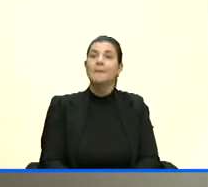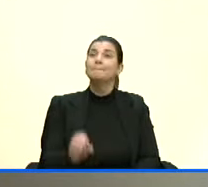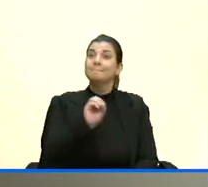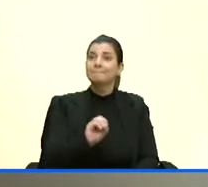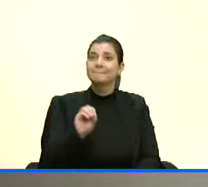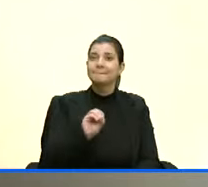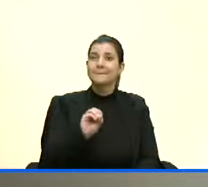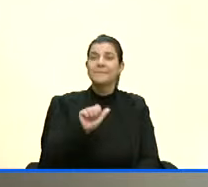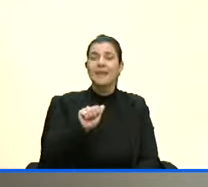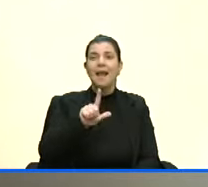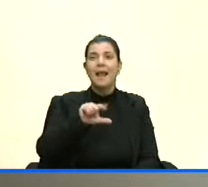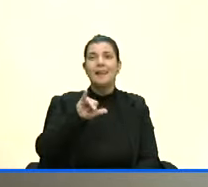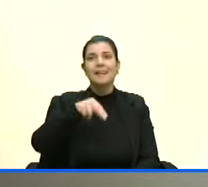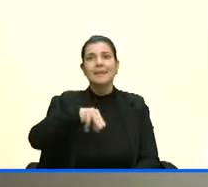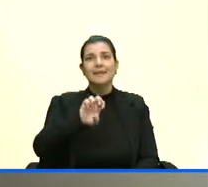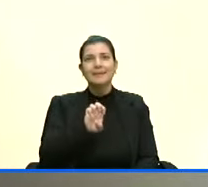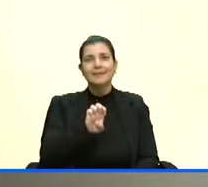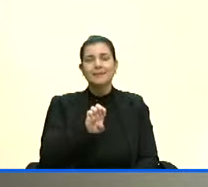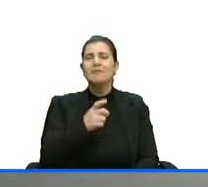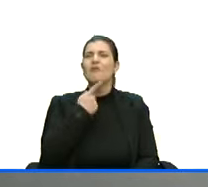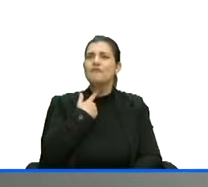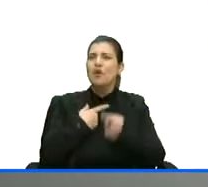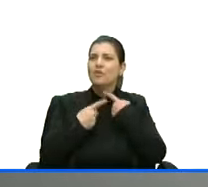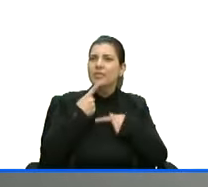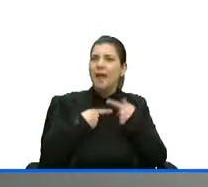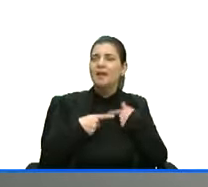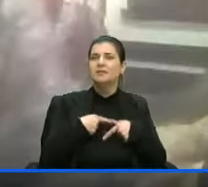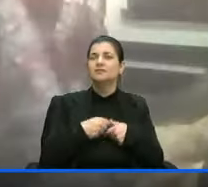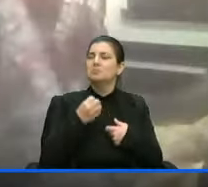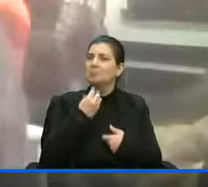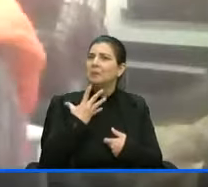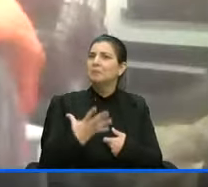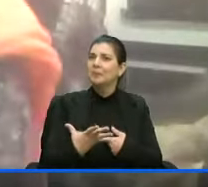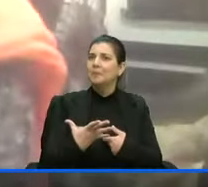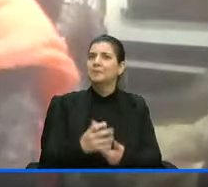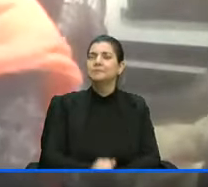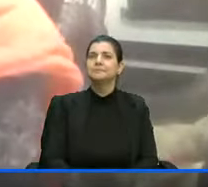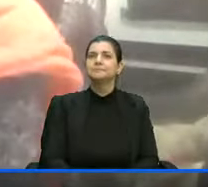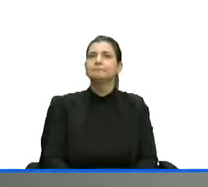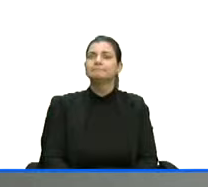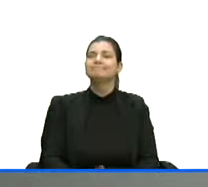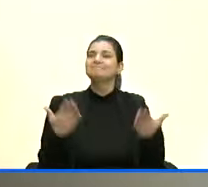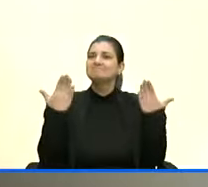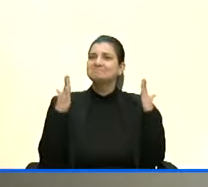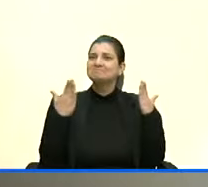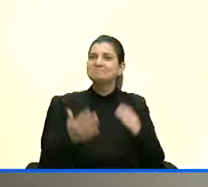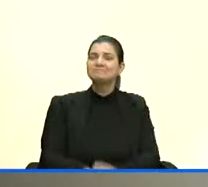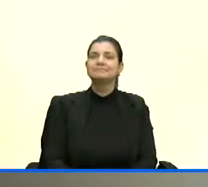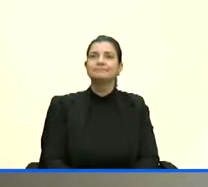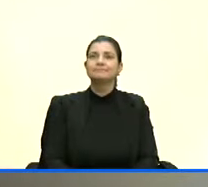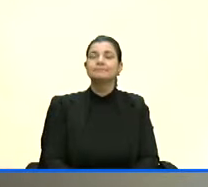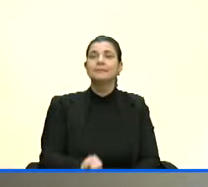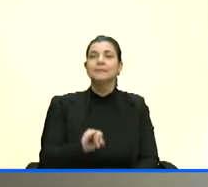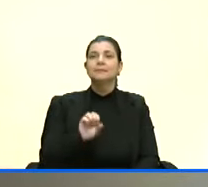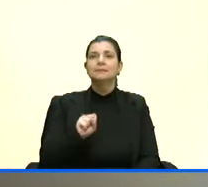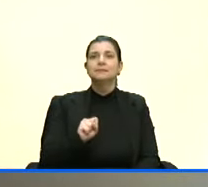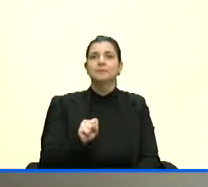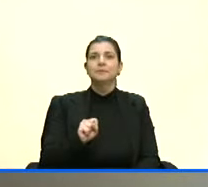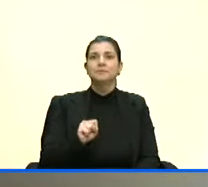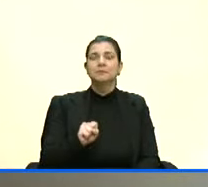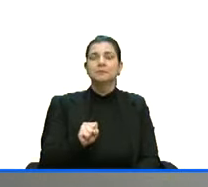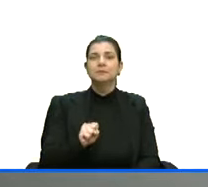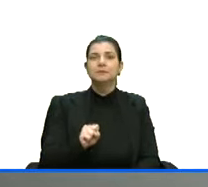Ótimo, Aline, sangue novo com vontade, gente. Que bom, que bom, que excelente. A Isabel está pedindo para nos